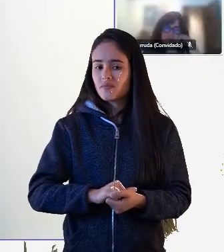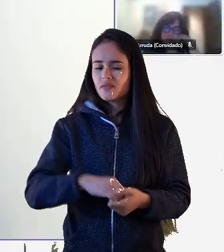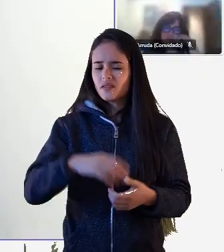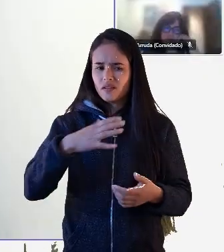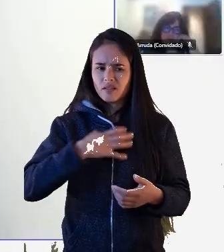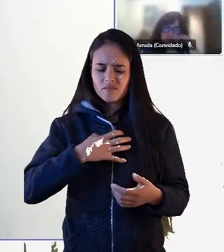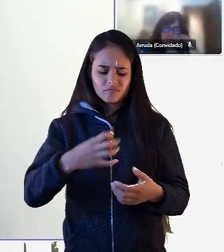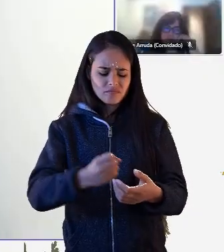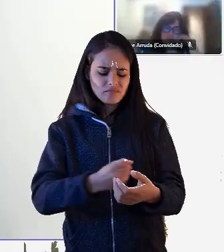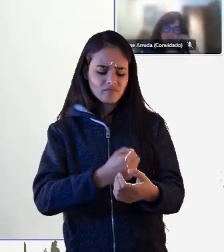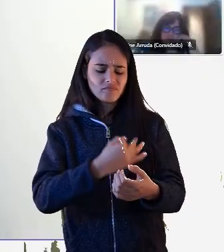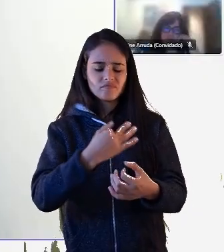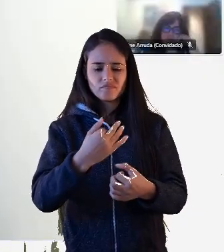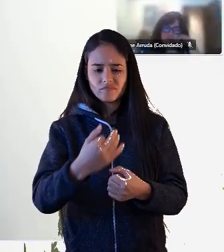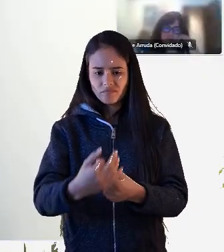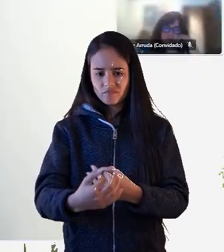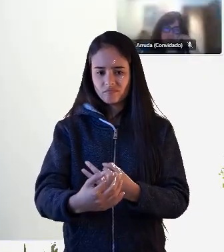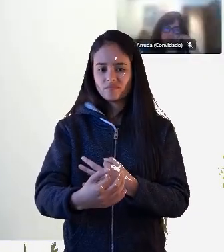Acho que, poxa,